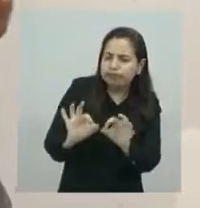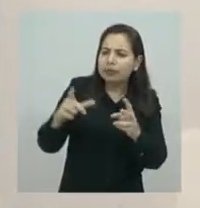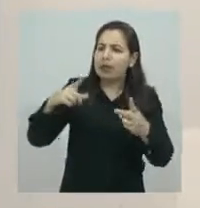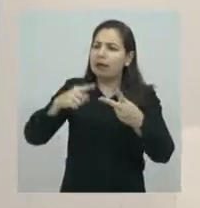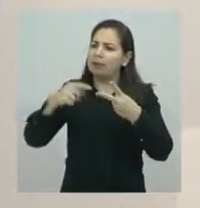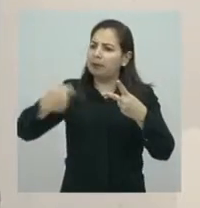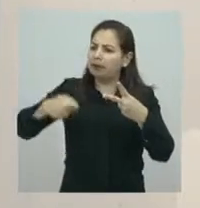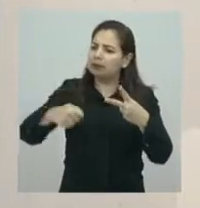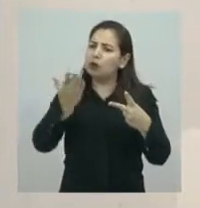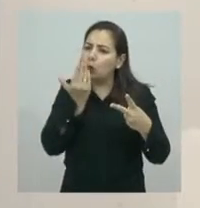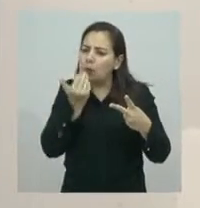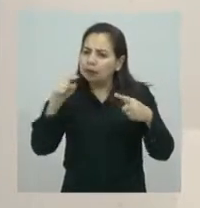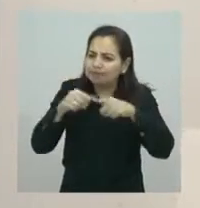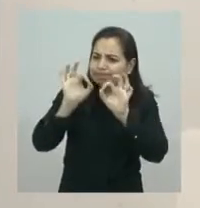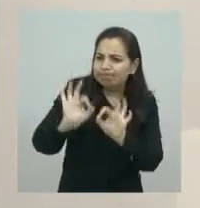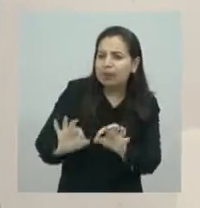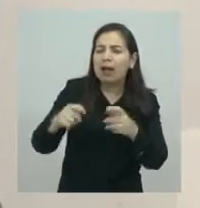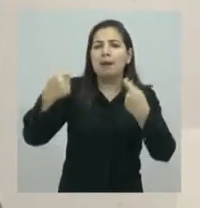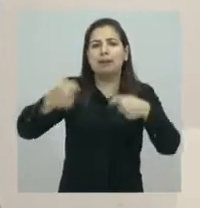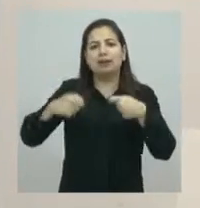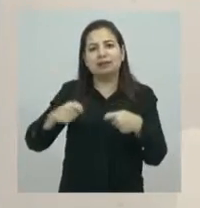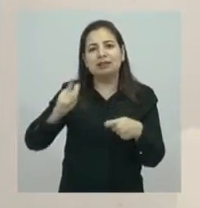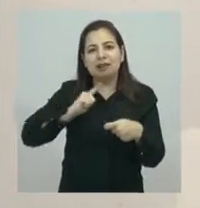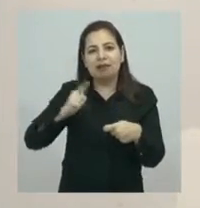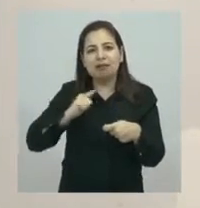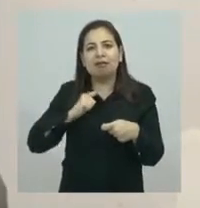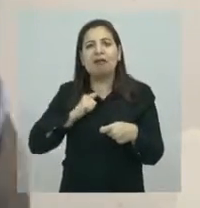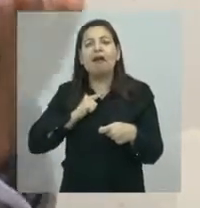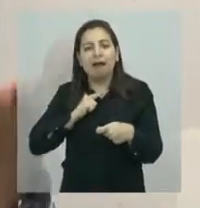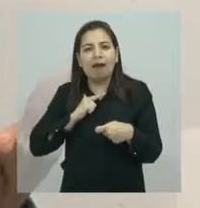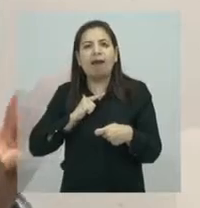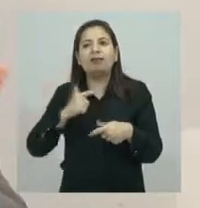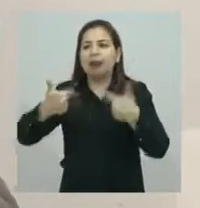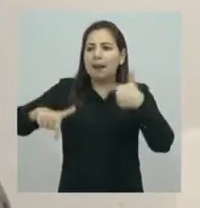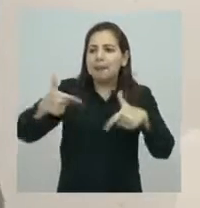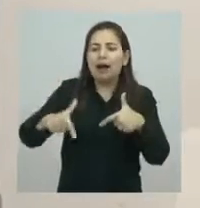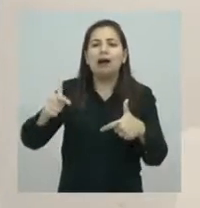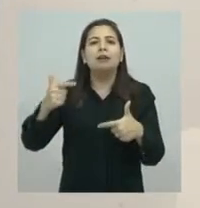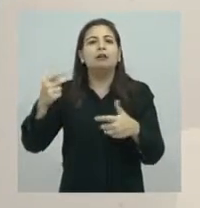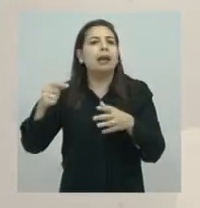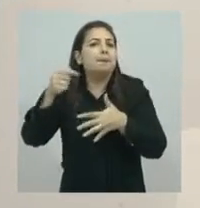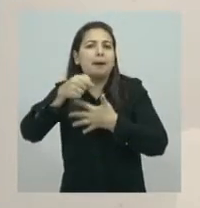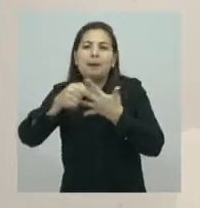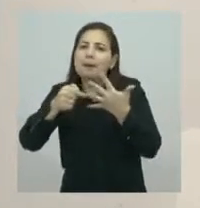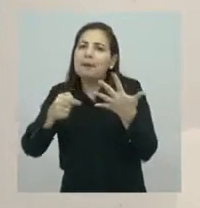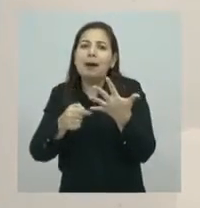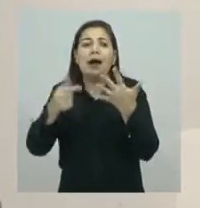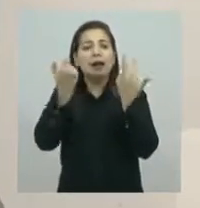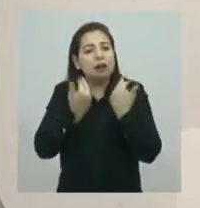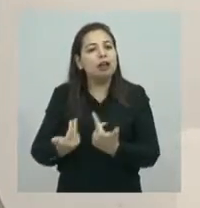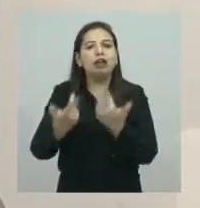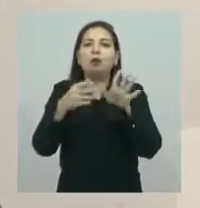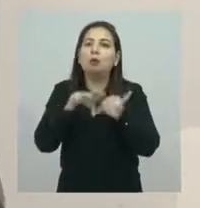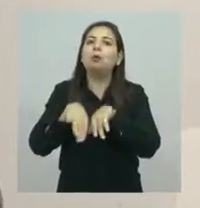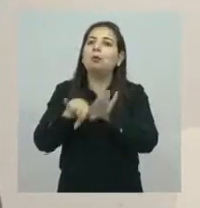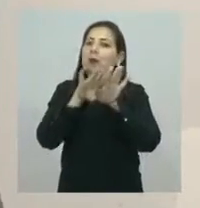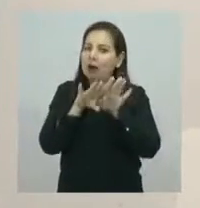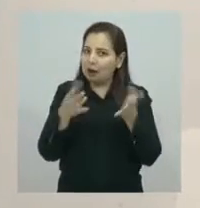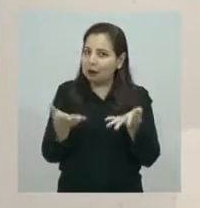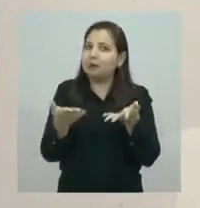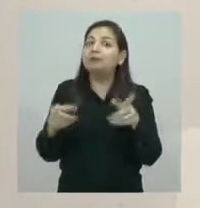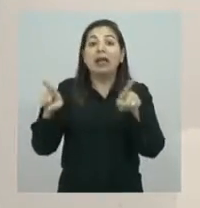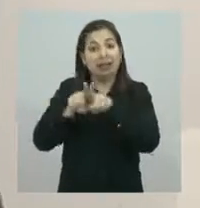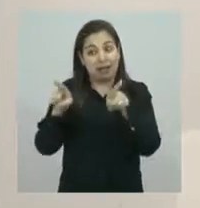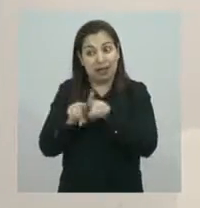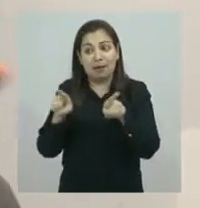esses espaços que a gente não vê quase negros, né, que são os espaços, né, de poder, que é uma coisa importantíssima, que não é por falta